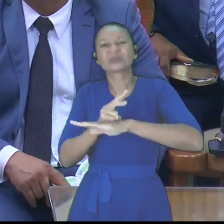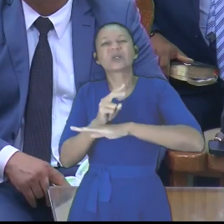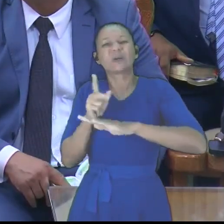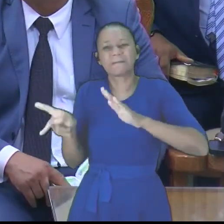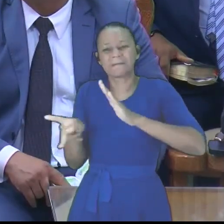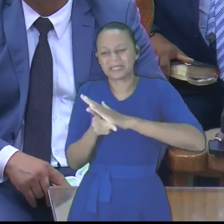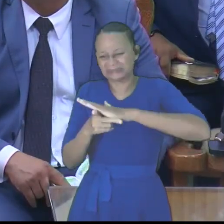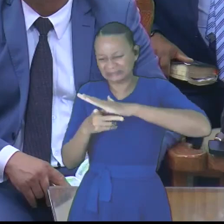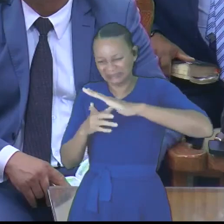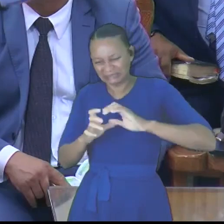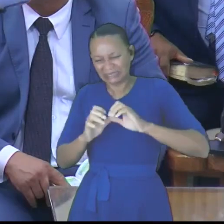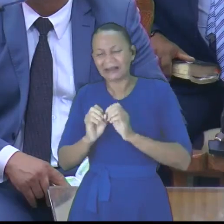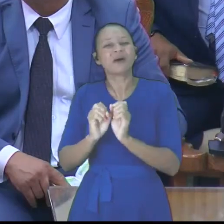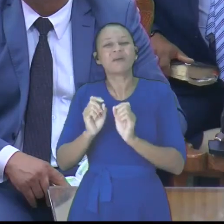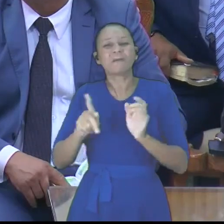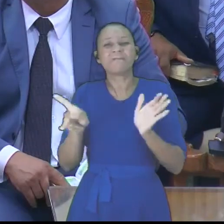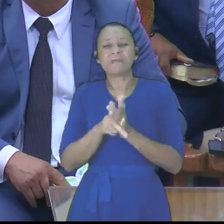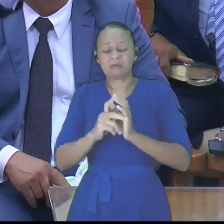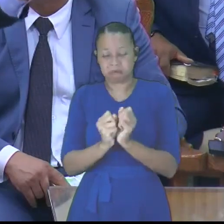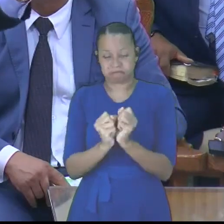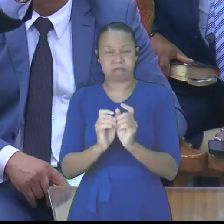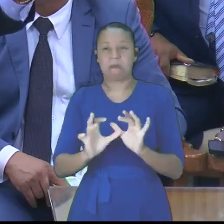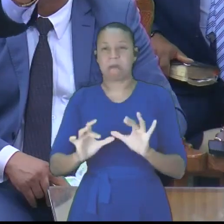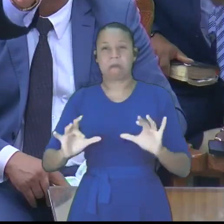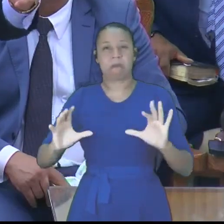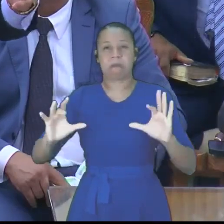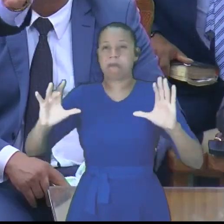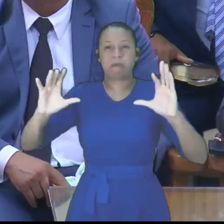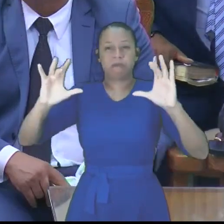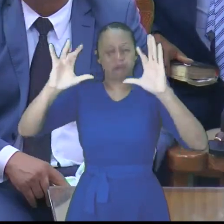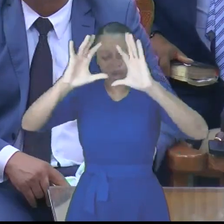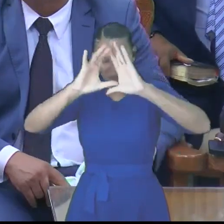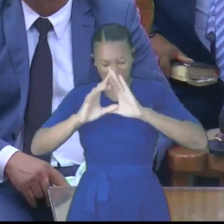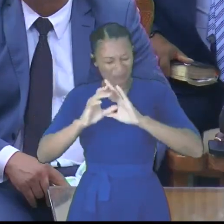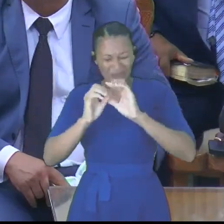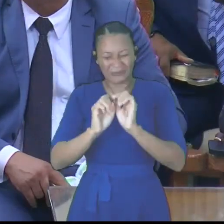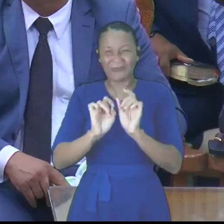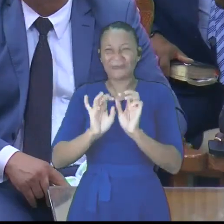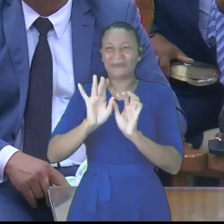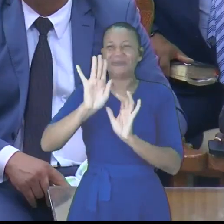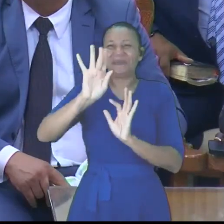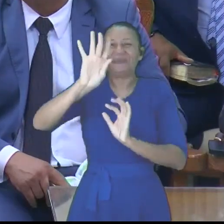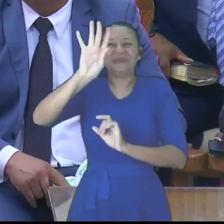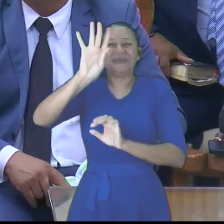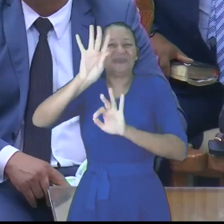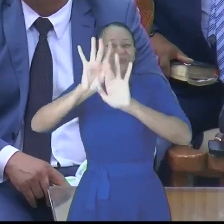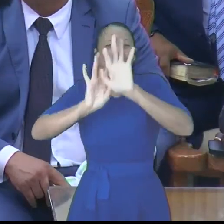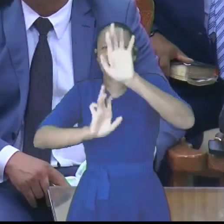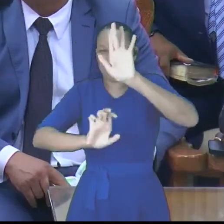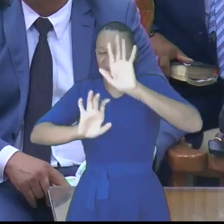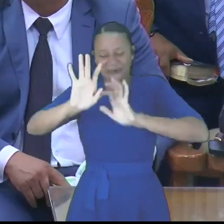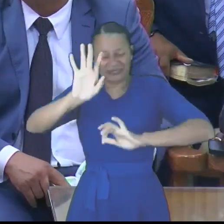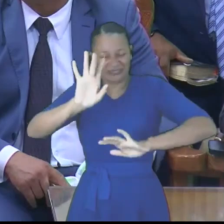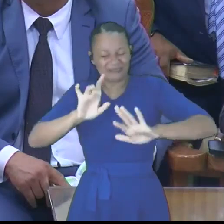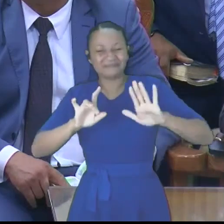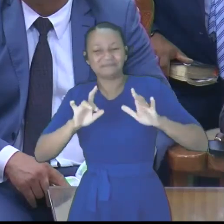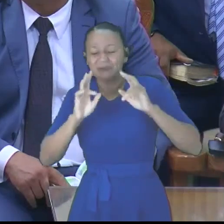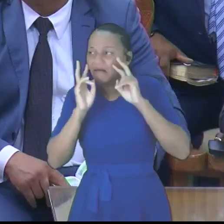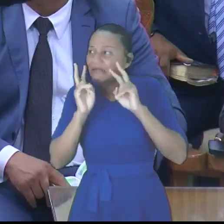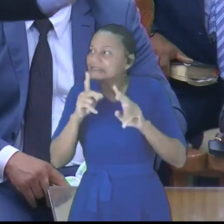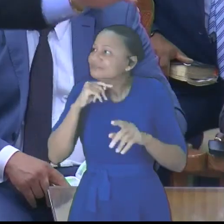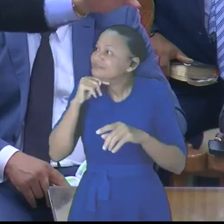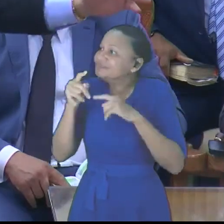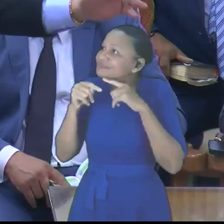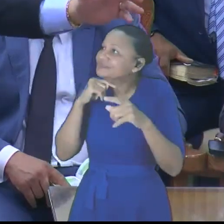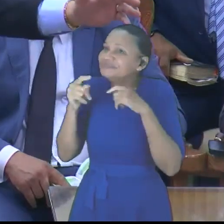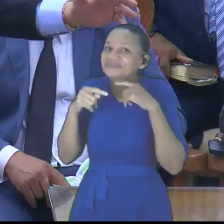contra a guerra nuclear, né? Proteção contra bomba atômica. os gases, aquela ali, eles ali dentro, mas quando eles veem que não